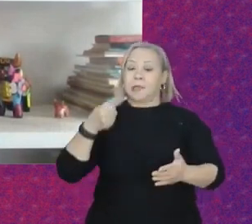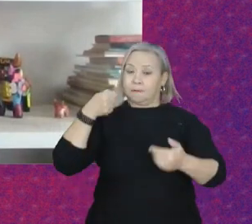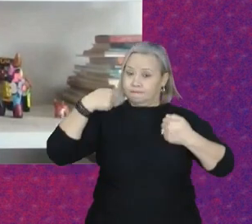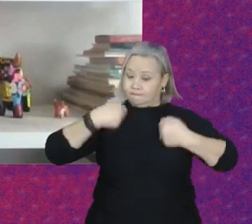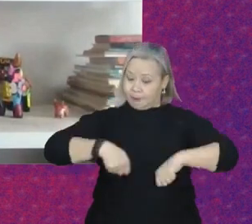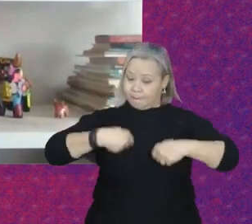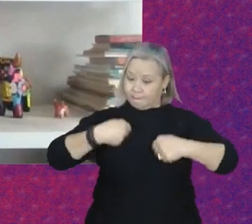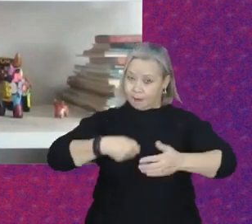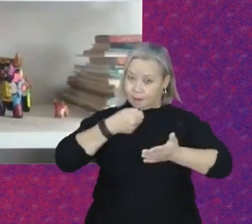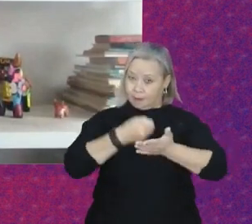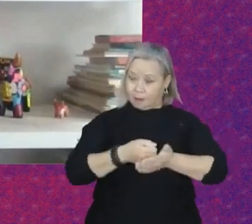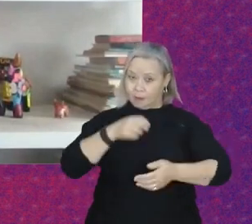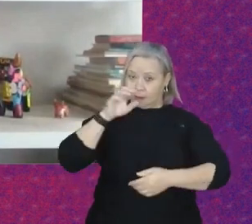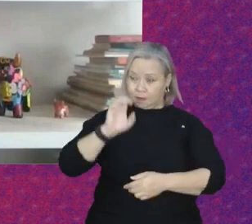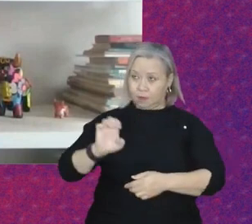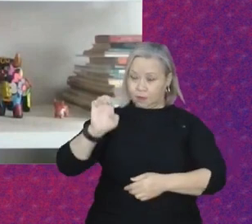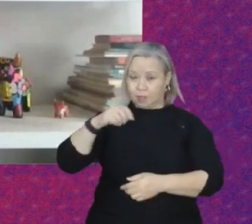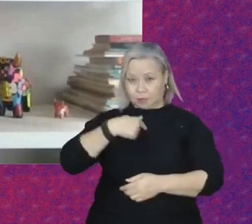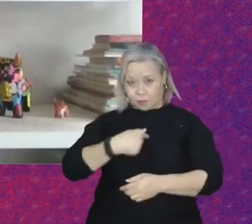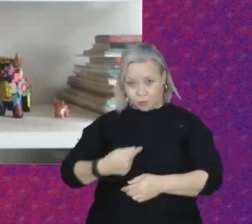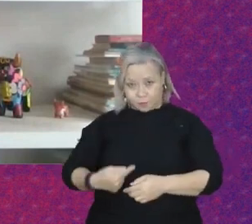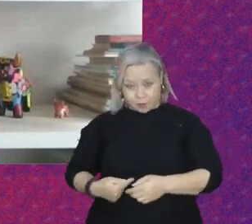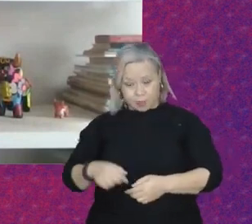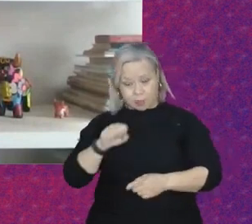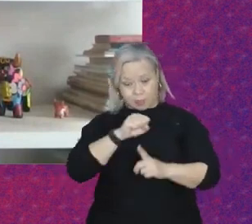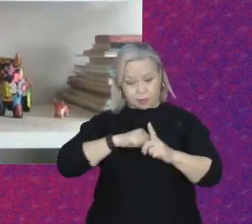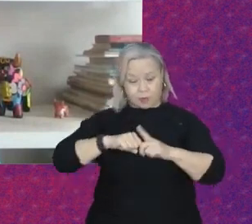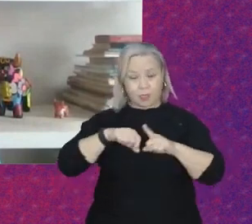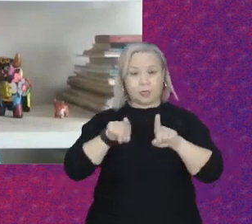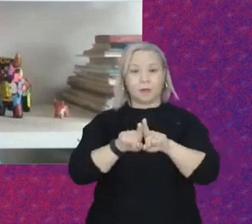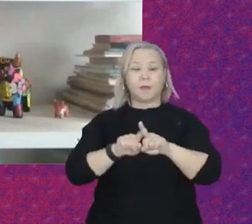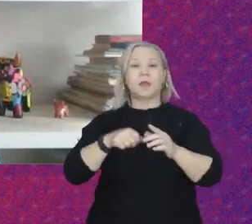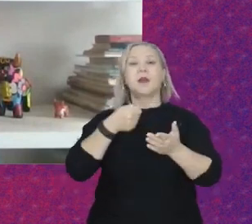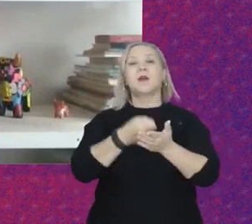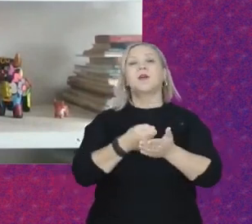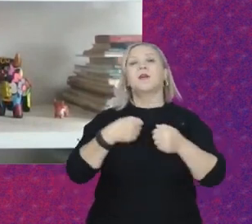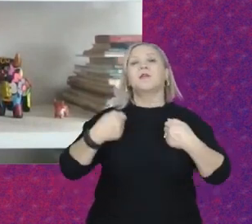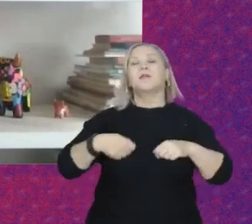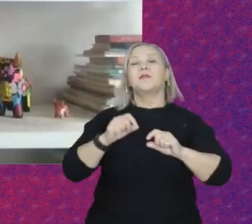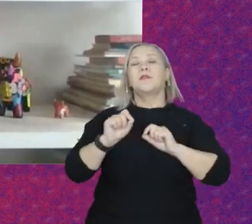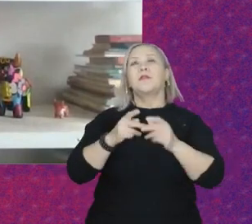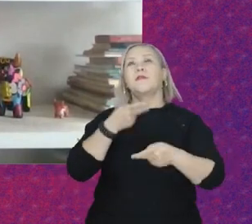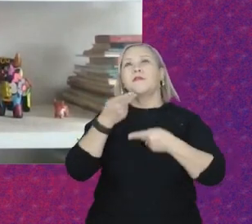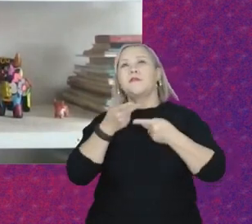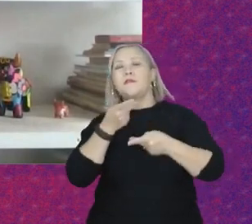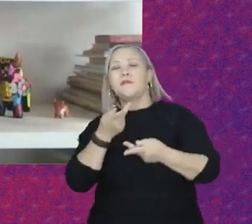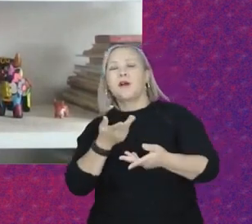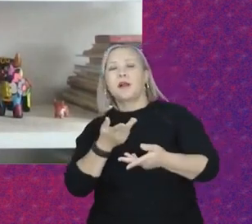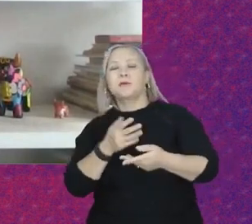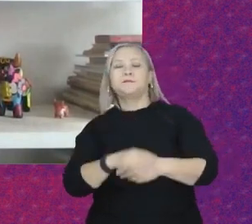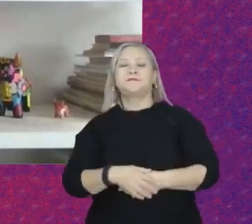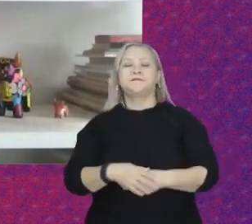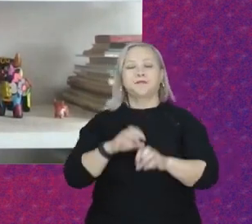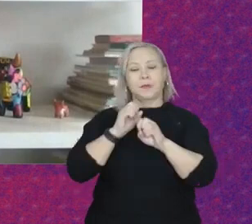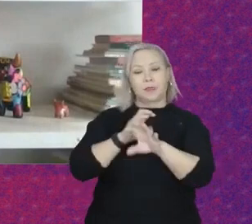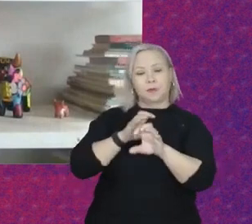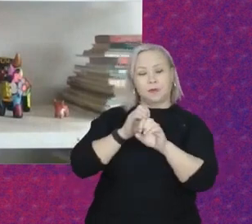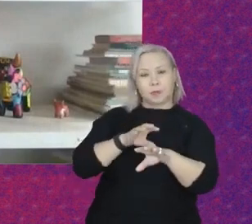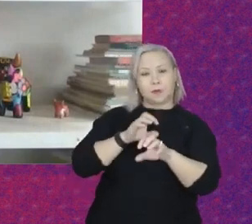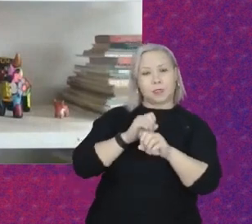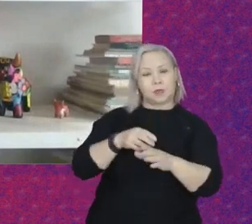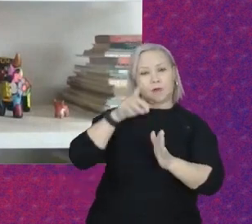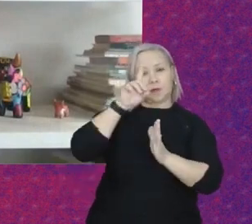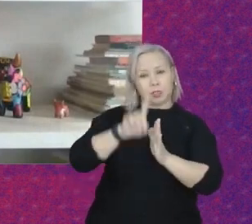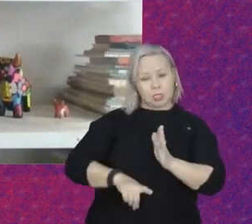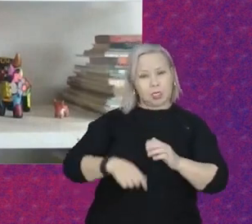Estado e da sociedade. A LDB fala que essa educação ela é uma educação também como direito,